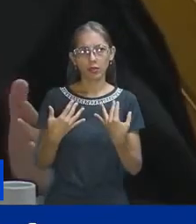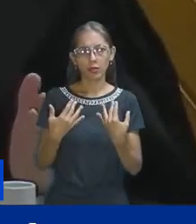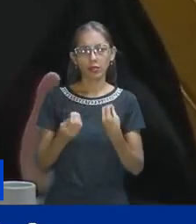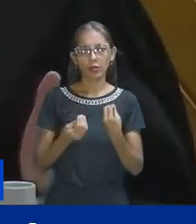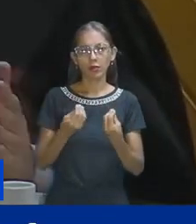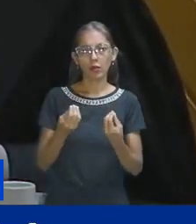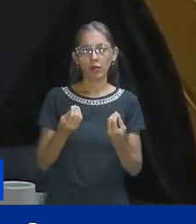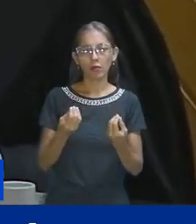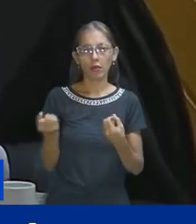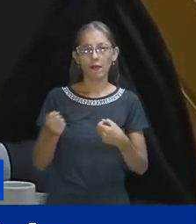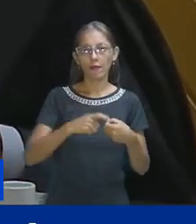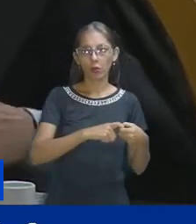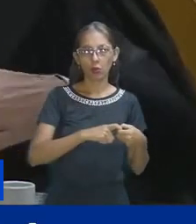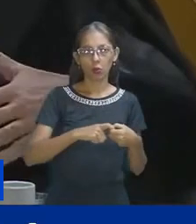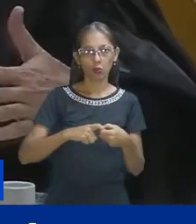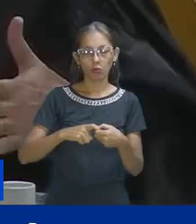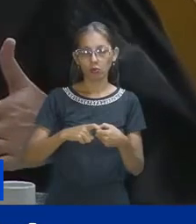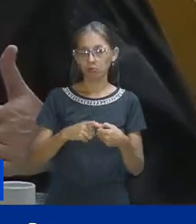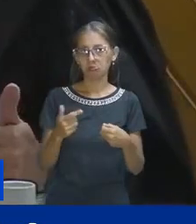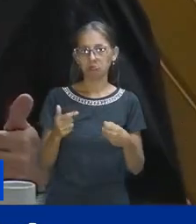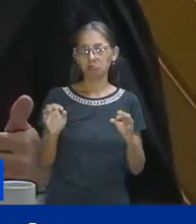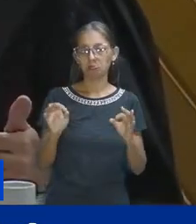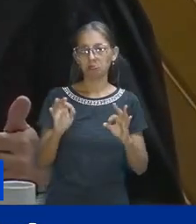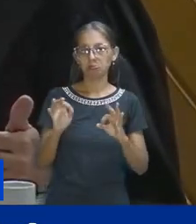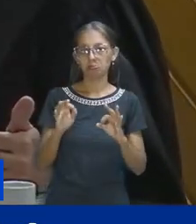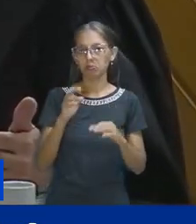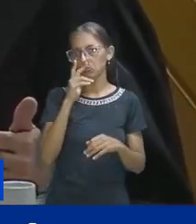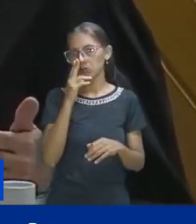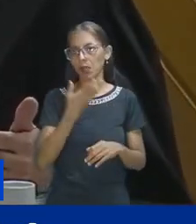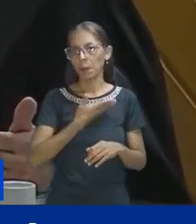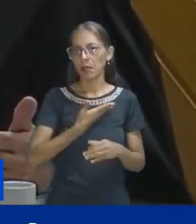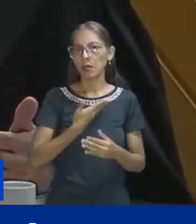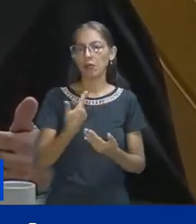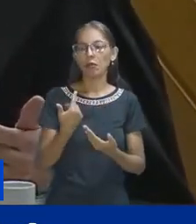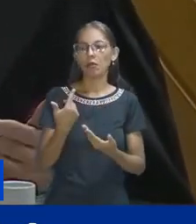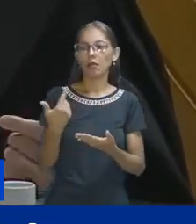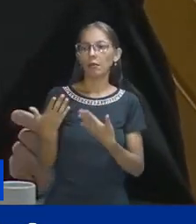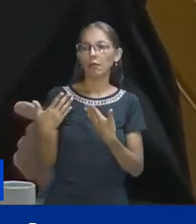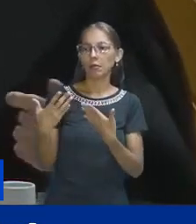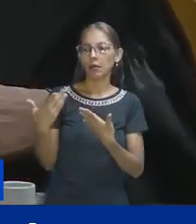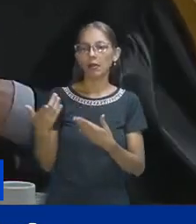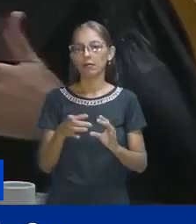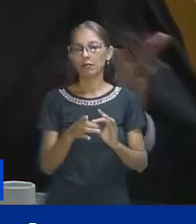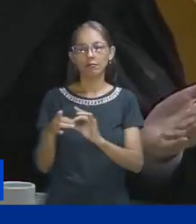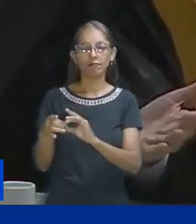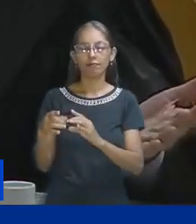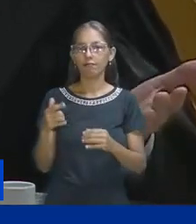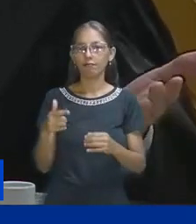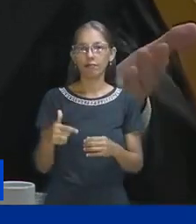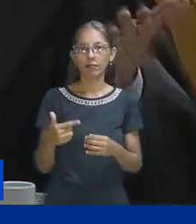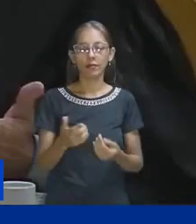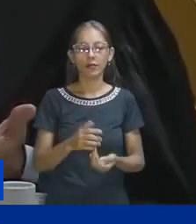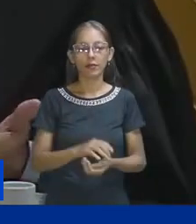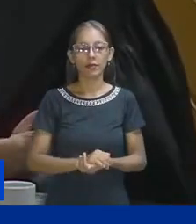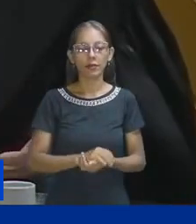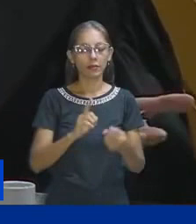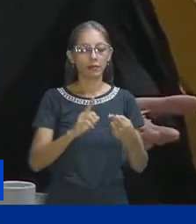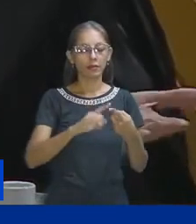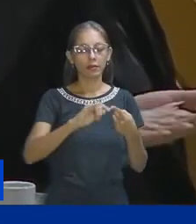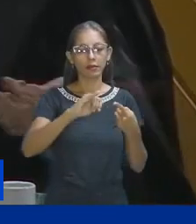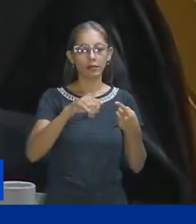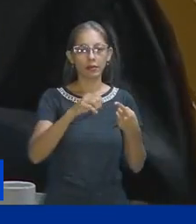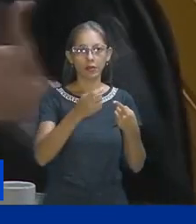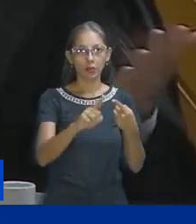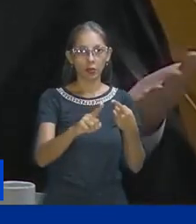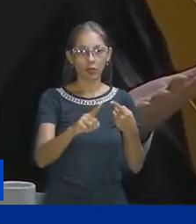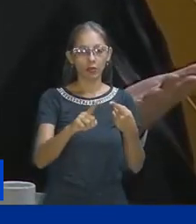o vínculo existente entre João Diomédes e o Diogo Sênior, tá? Por sentença, já